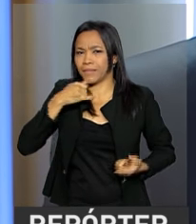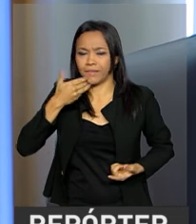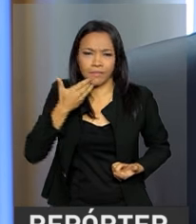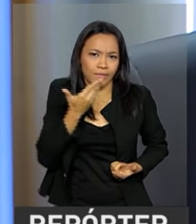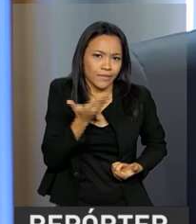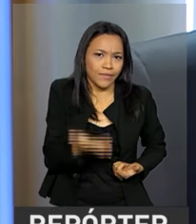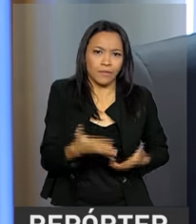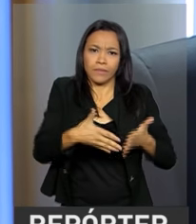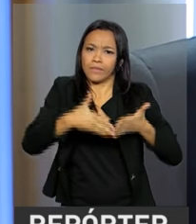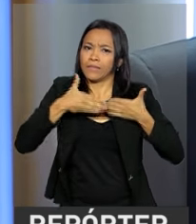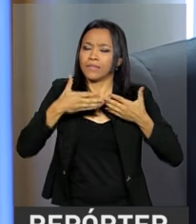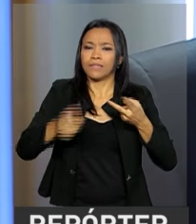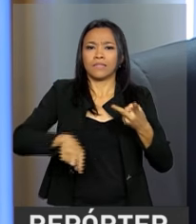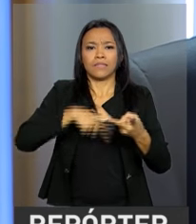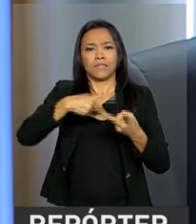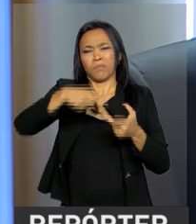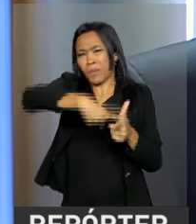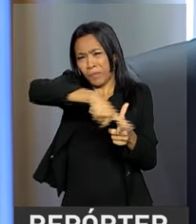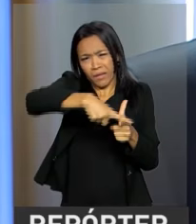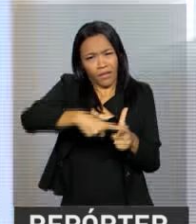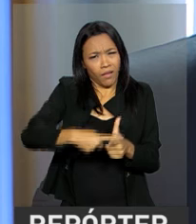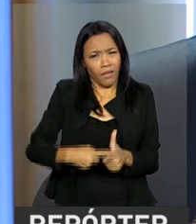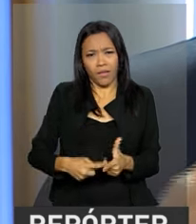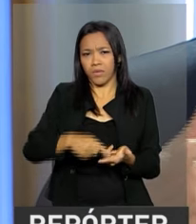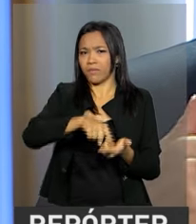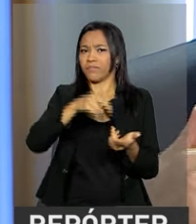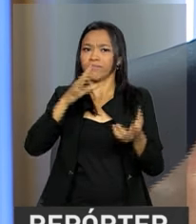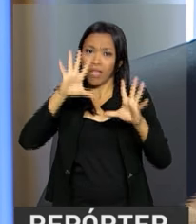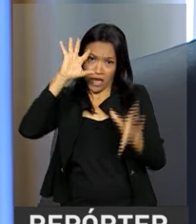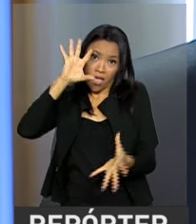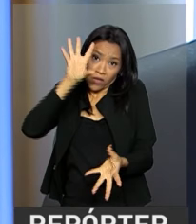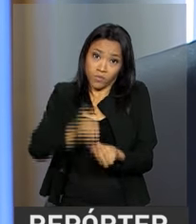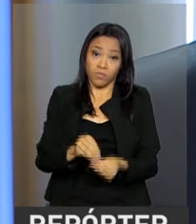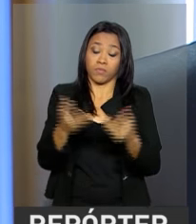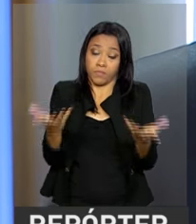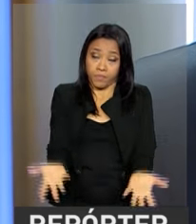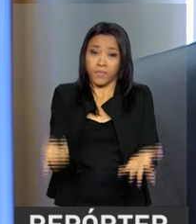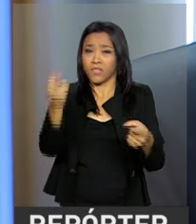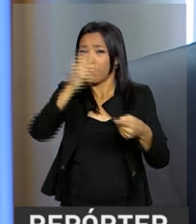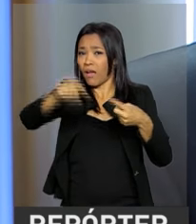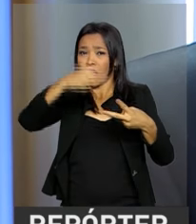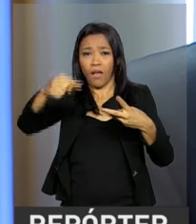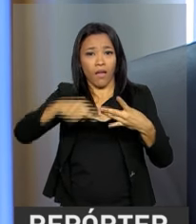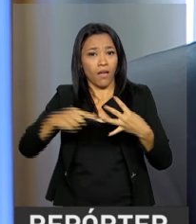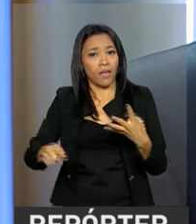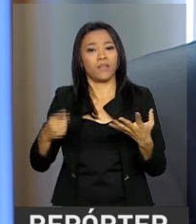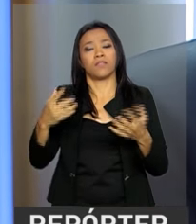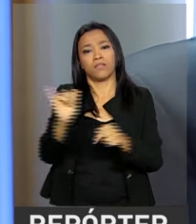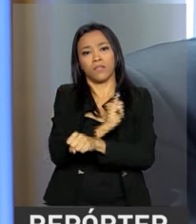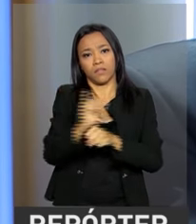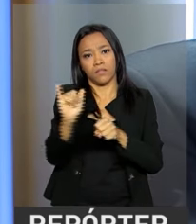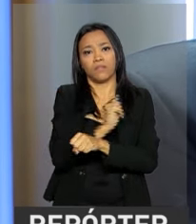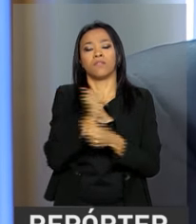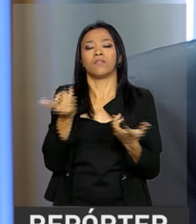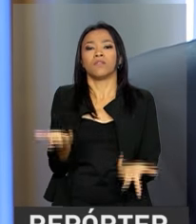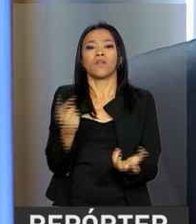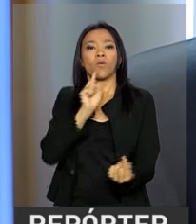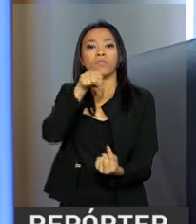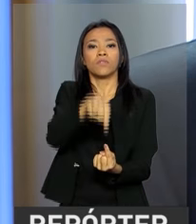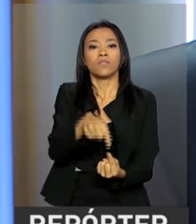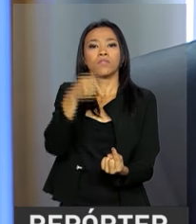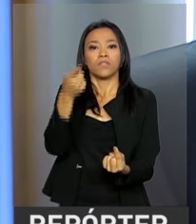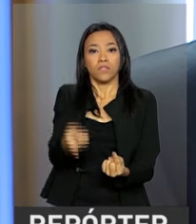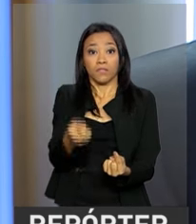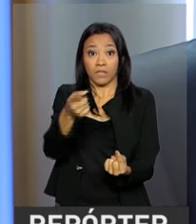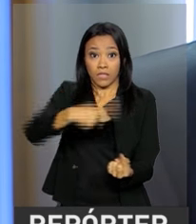problemas e de toda ordem resumo uma série substancial de medidas fazendo com que o